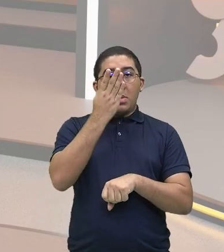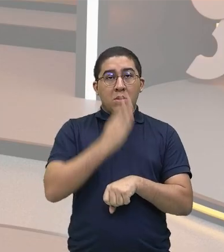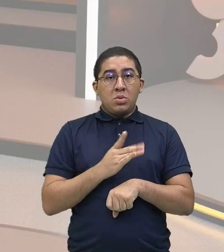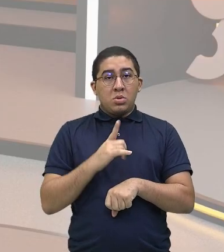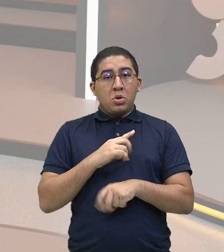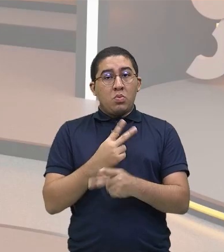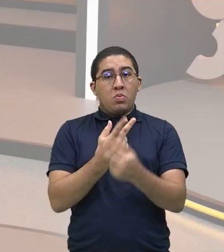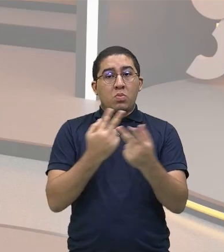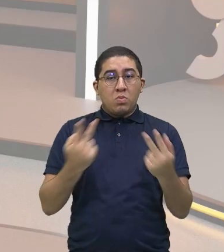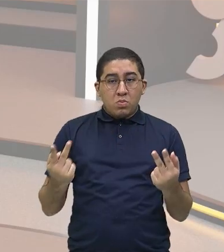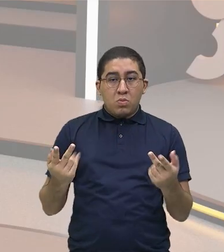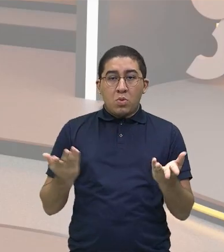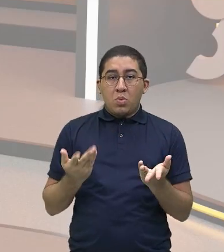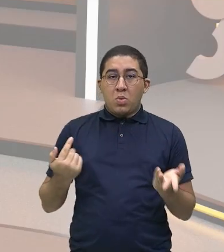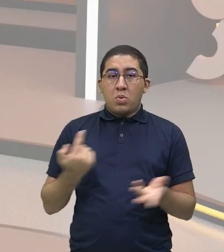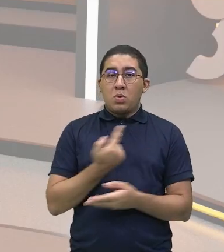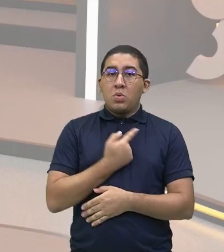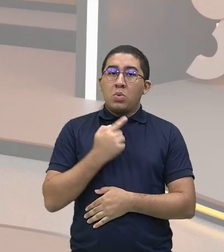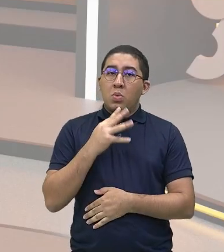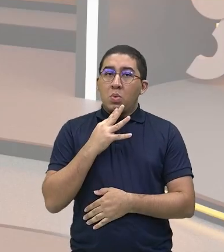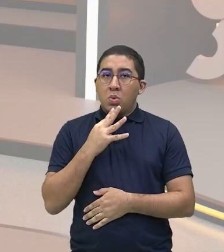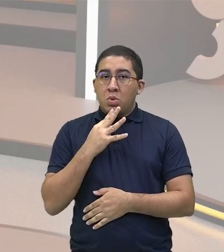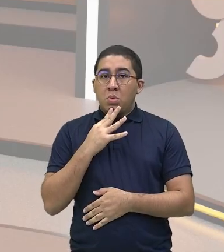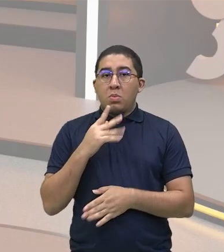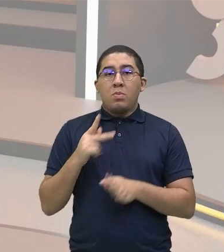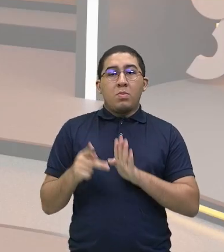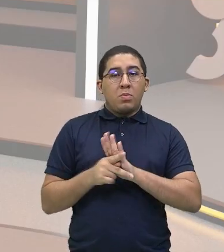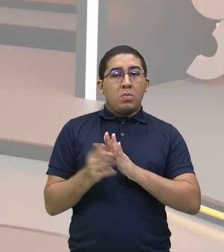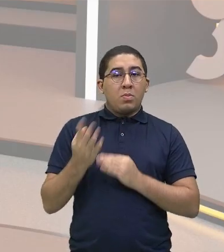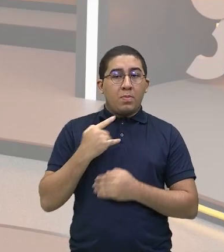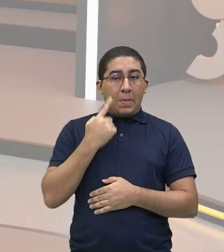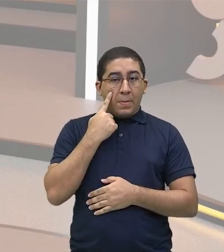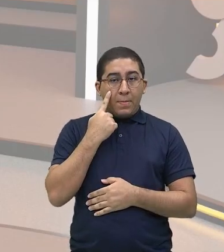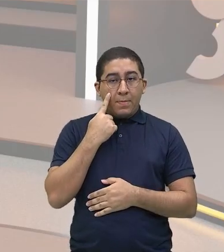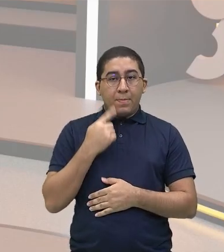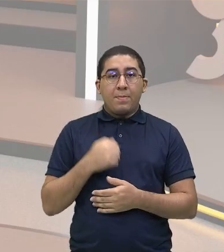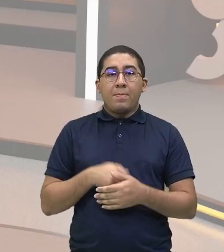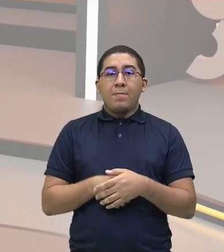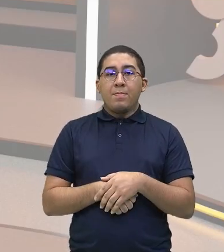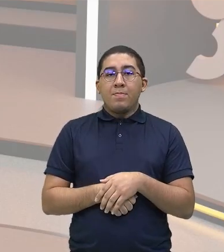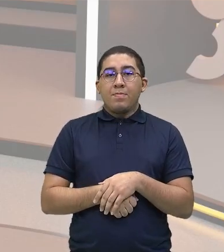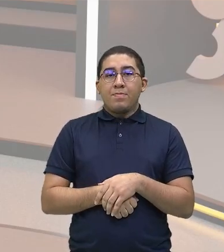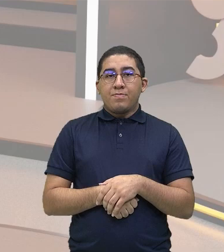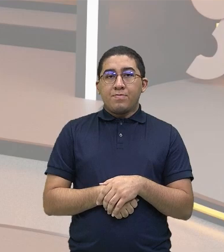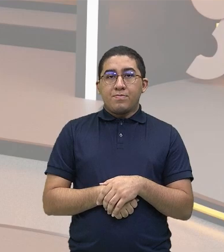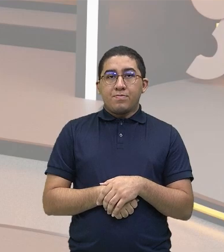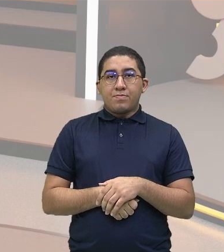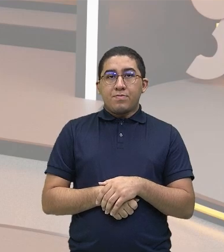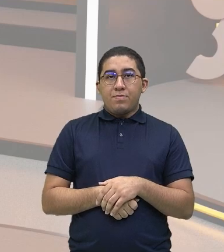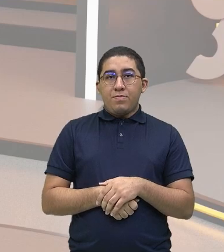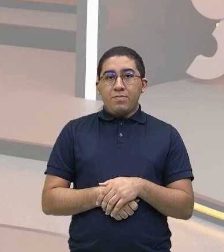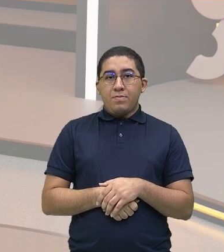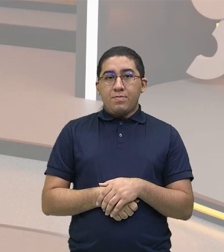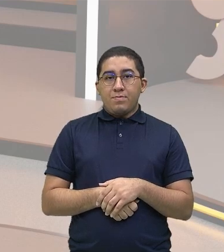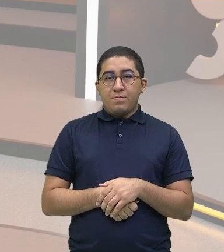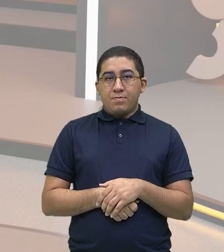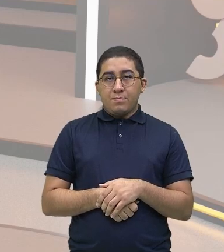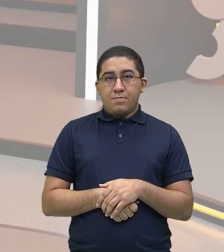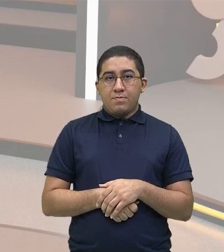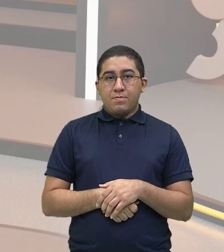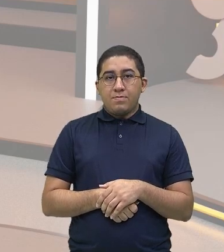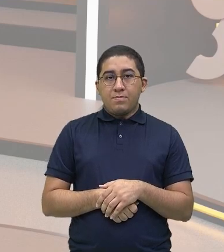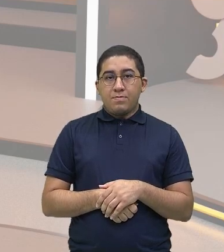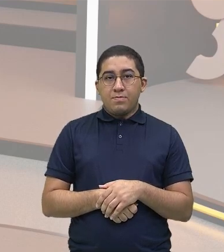os fusos horários do território brasileiro. Mas antes de nós falarmos dos fusos horários do